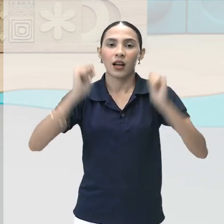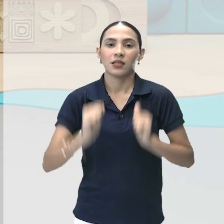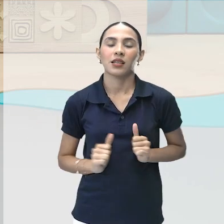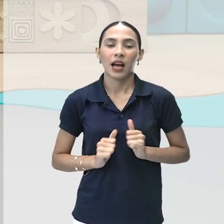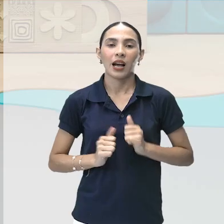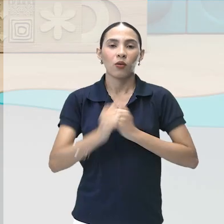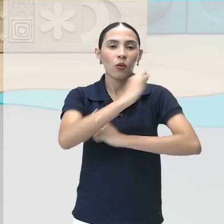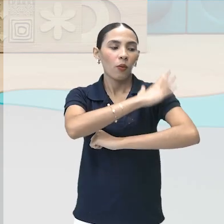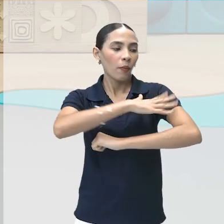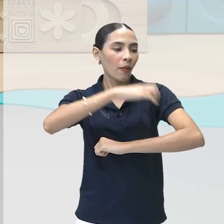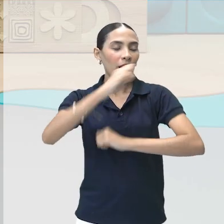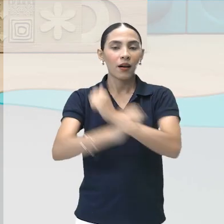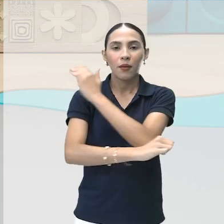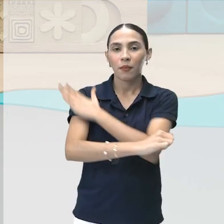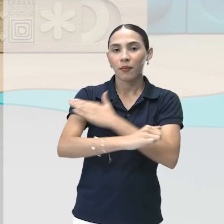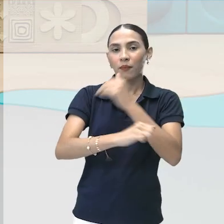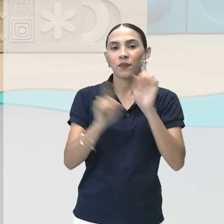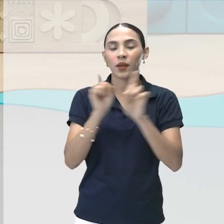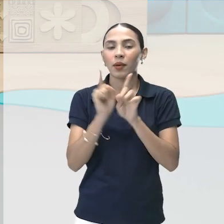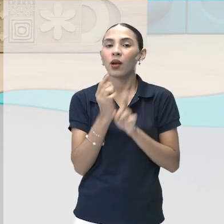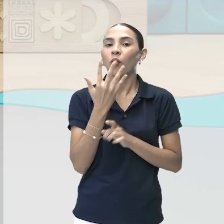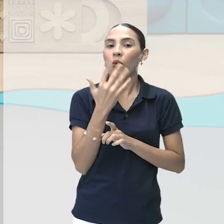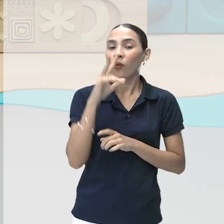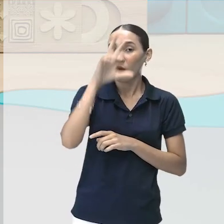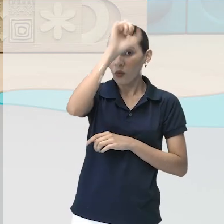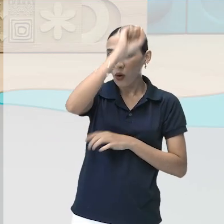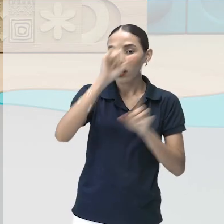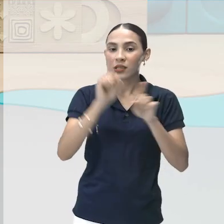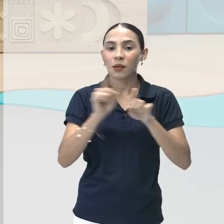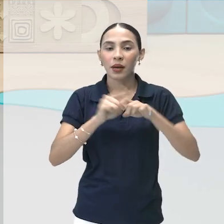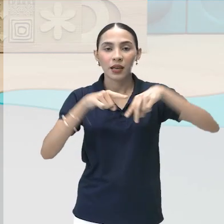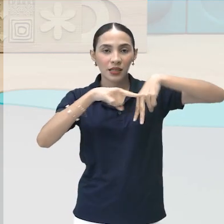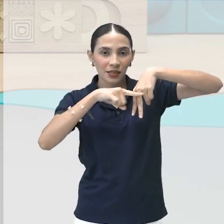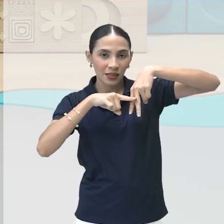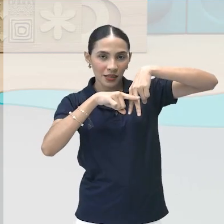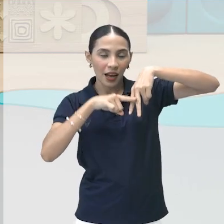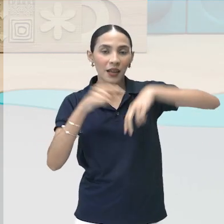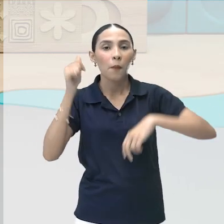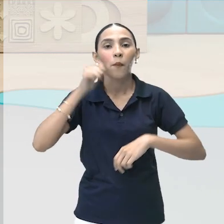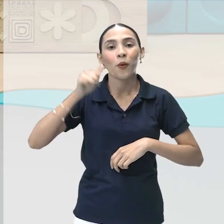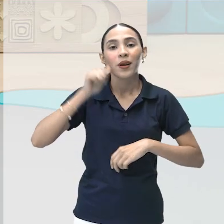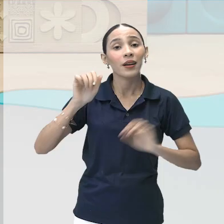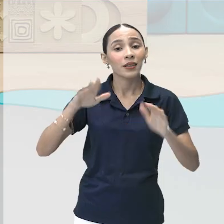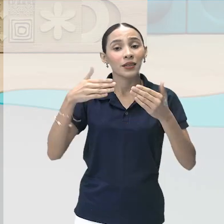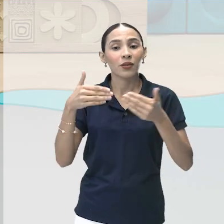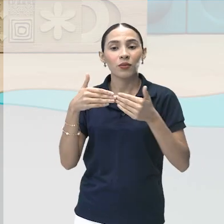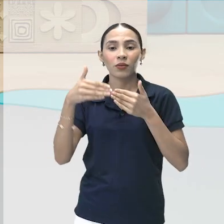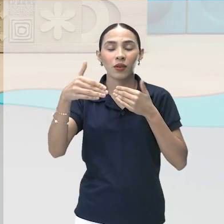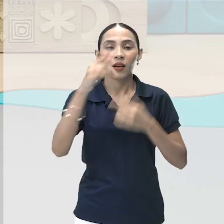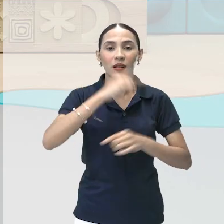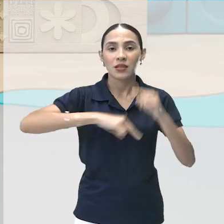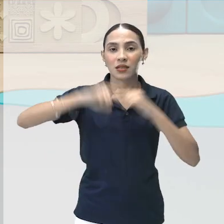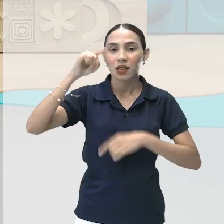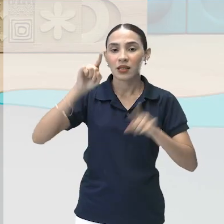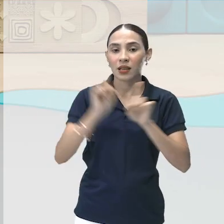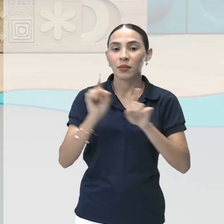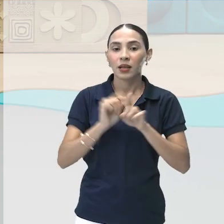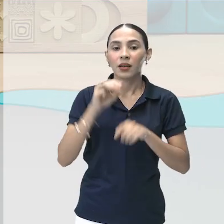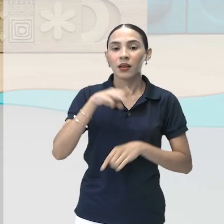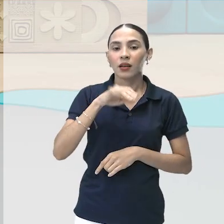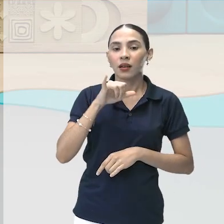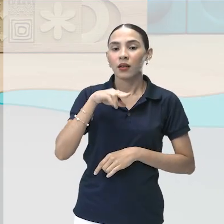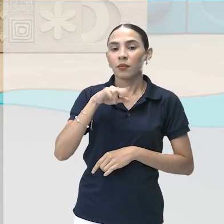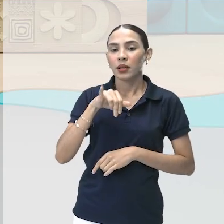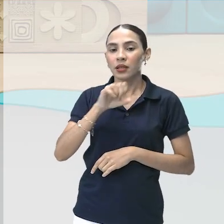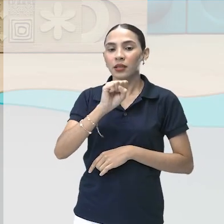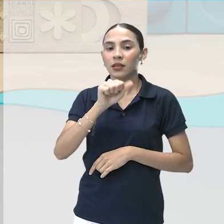plumas, cores fortes, e a onipresente minissaia para as moças. Então, foi aí que foi lançado a minissaia.